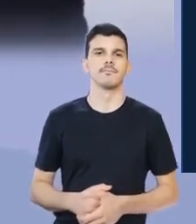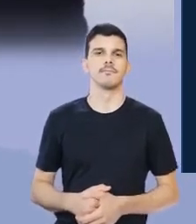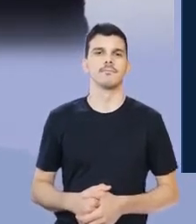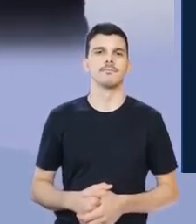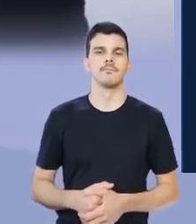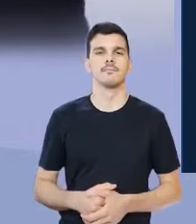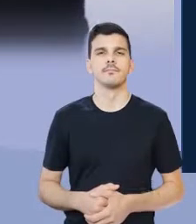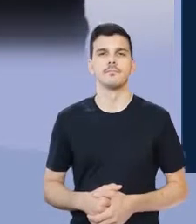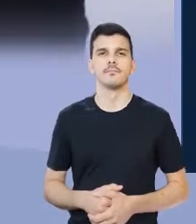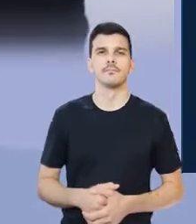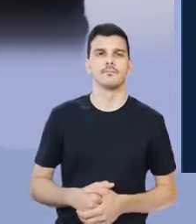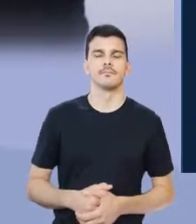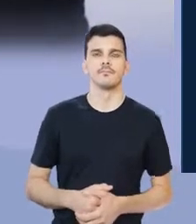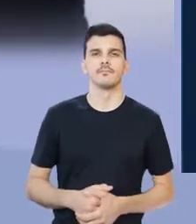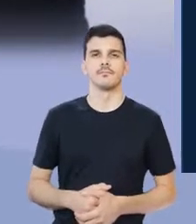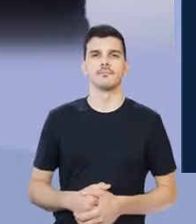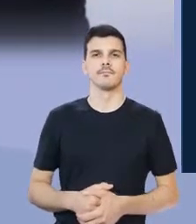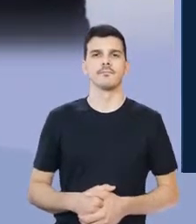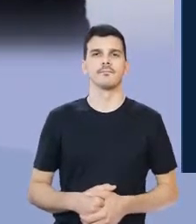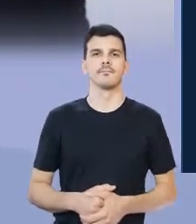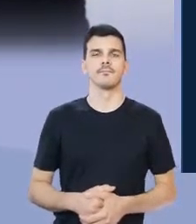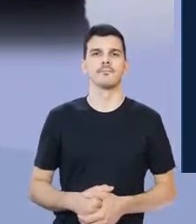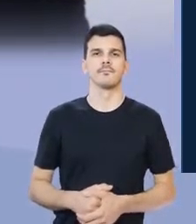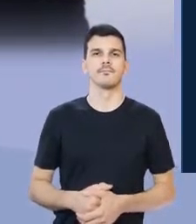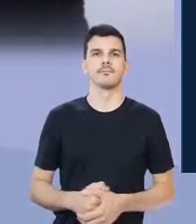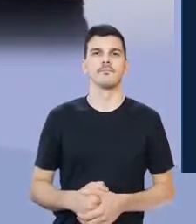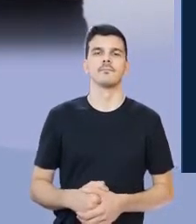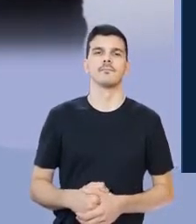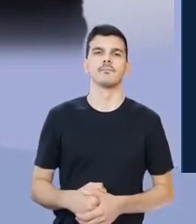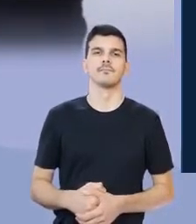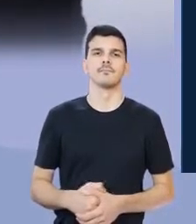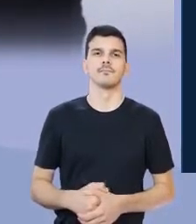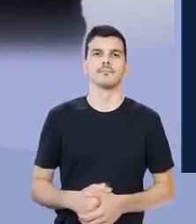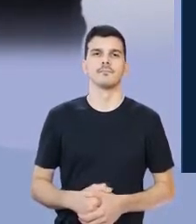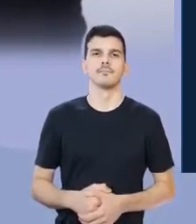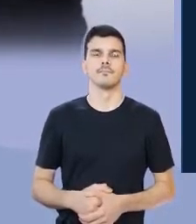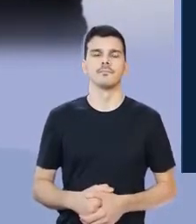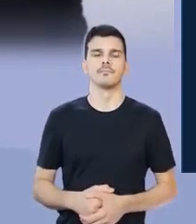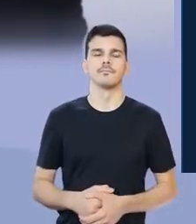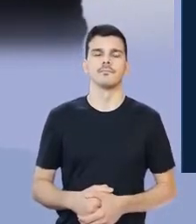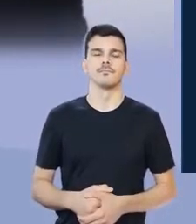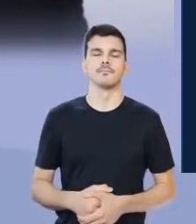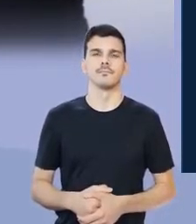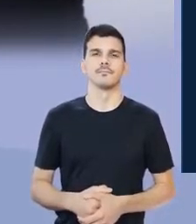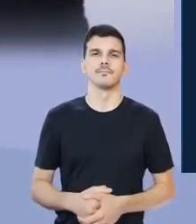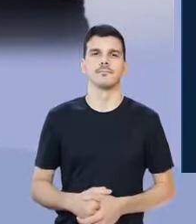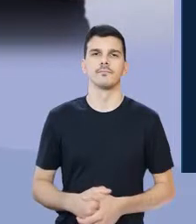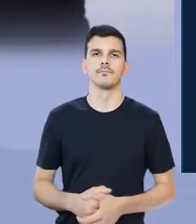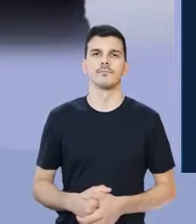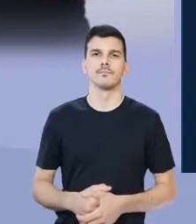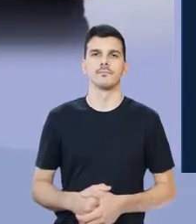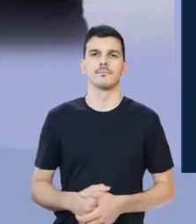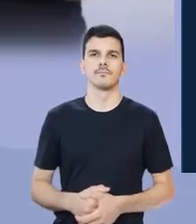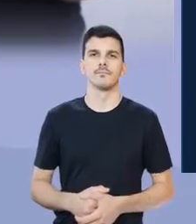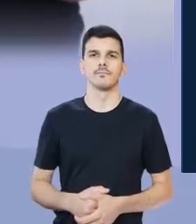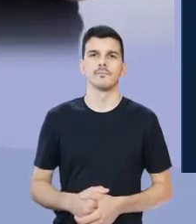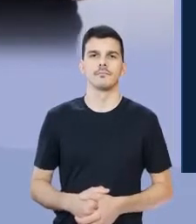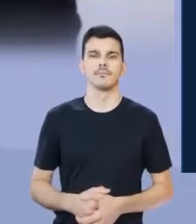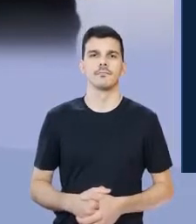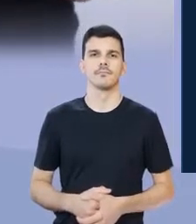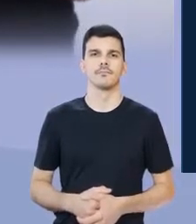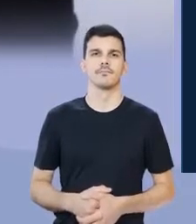disse, apertando minha mão, um sorriso entre dentes: